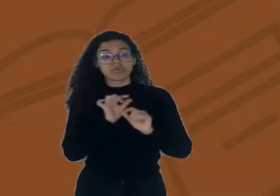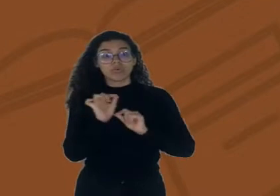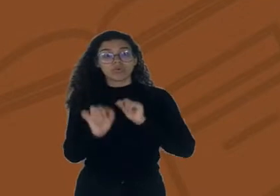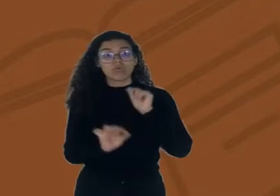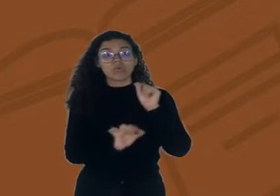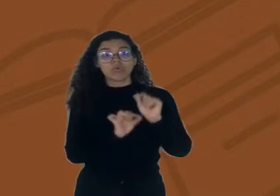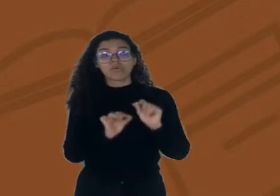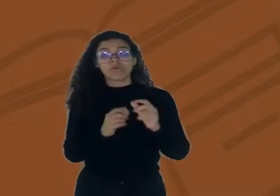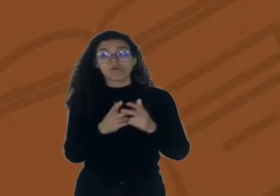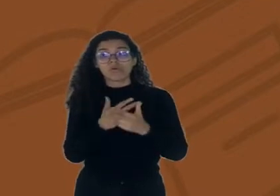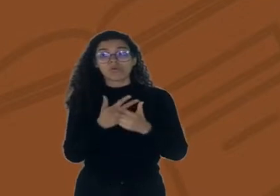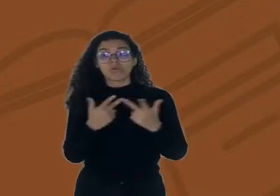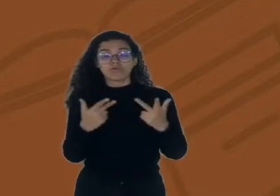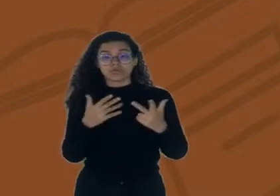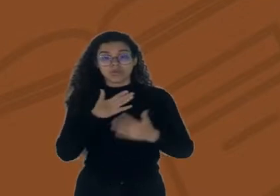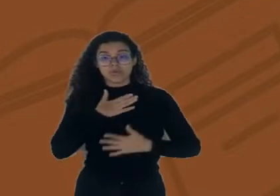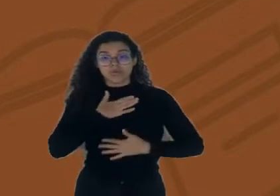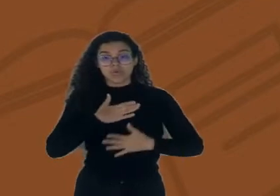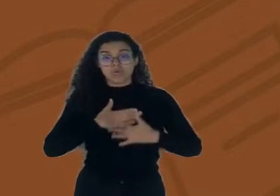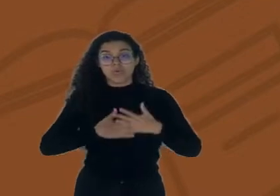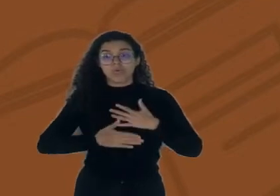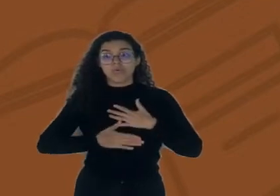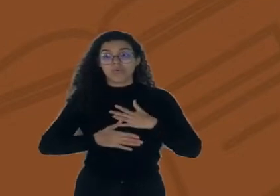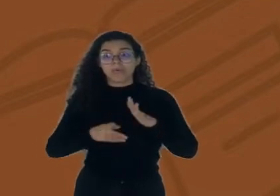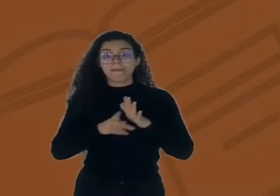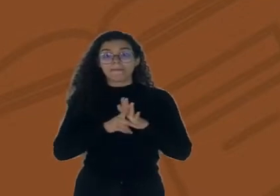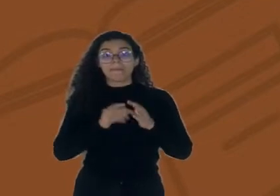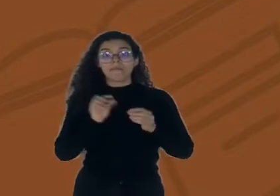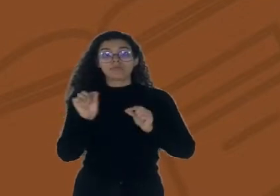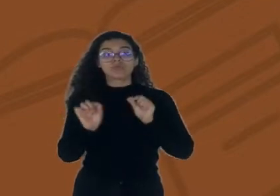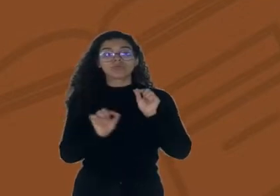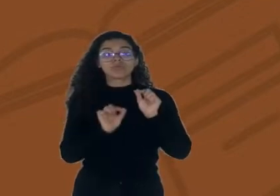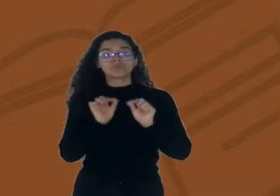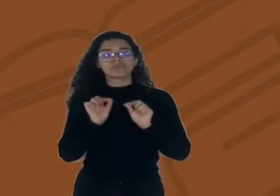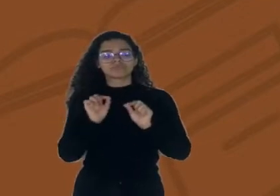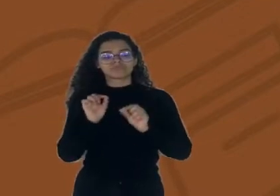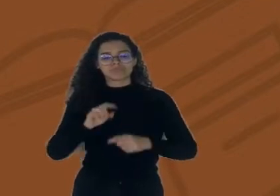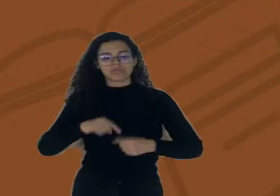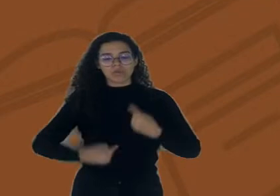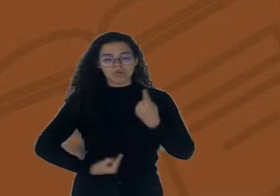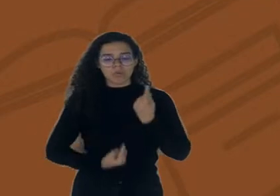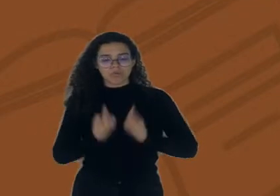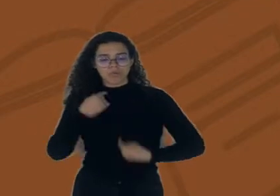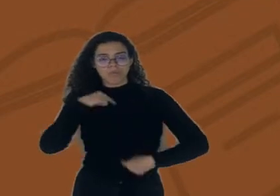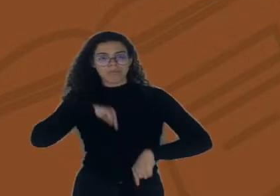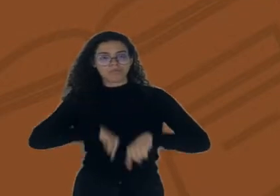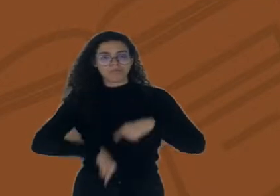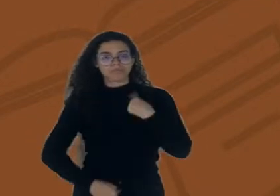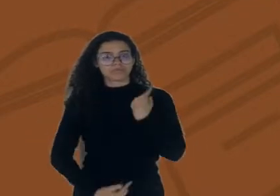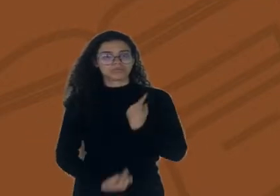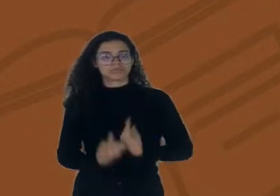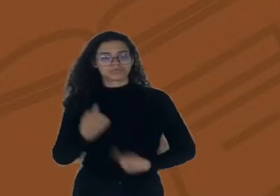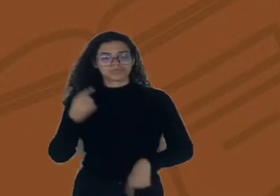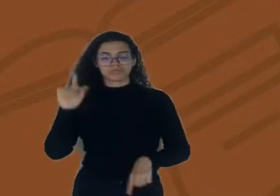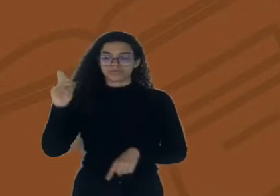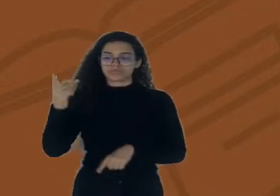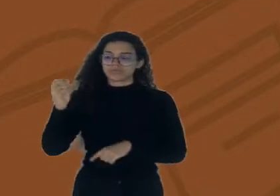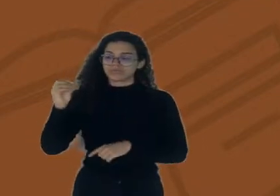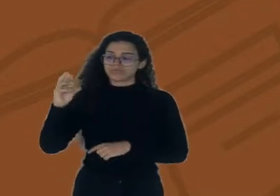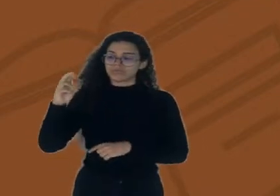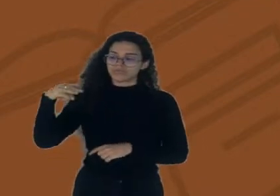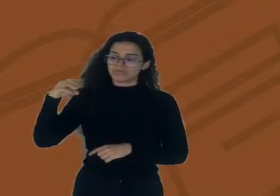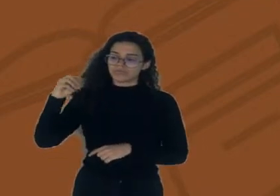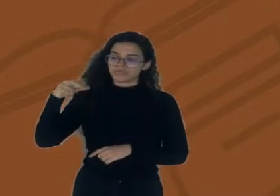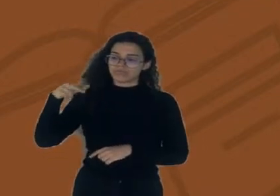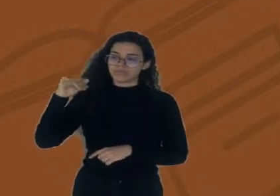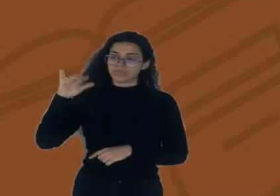as atividades do nosso corpo por meio dos hormônios. Ô professor, o que são hormônios?